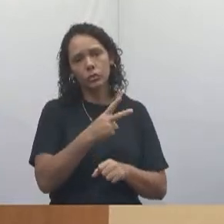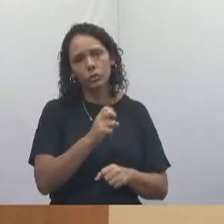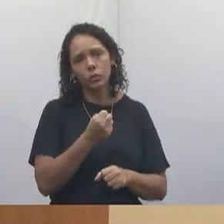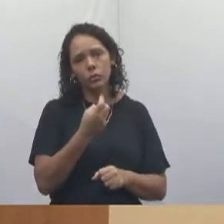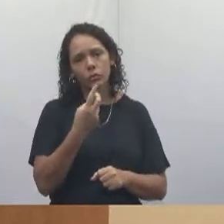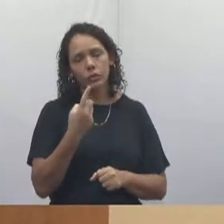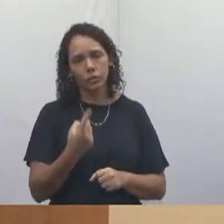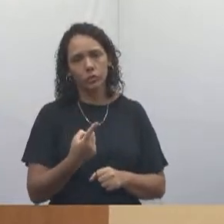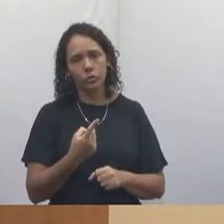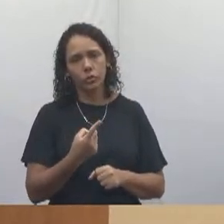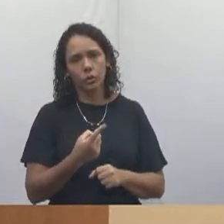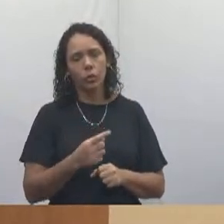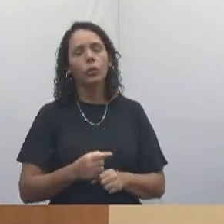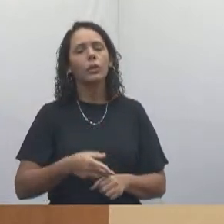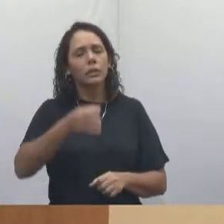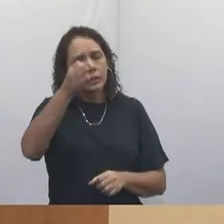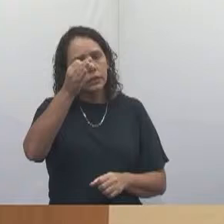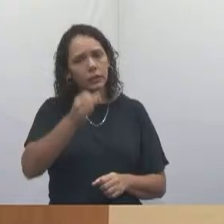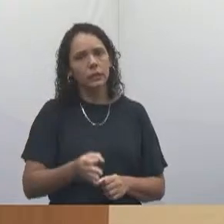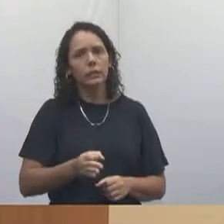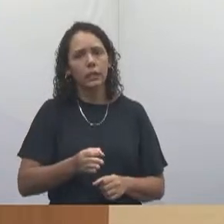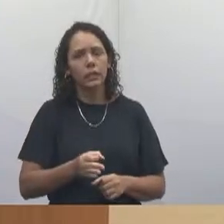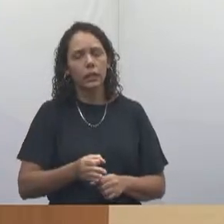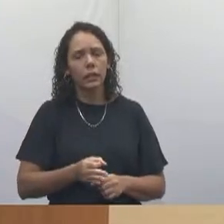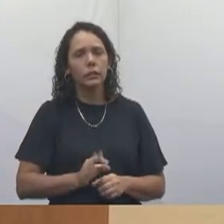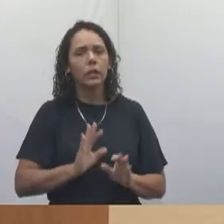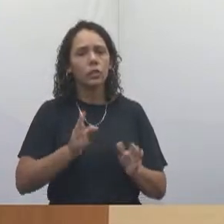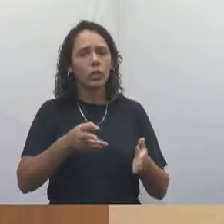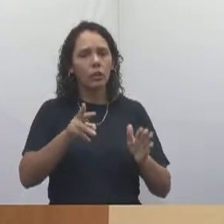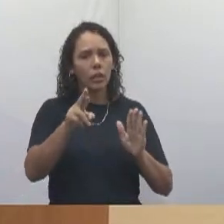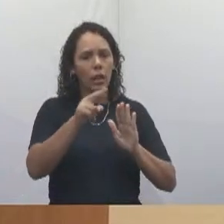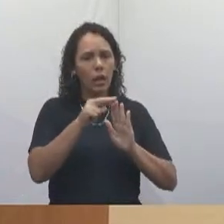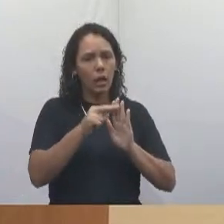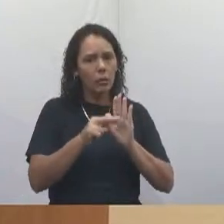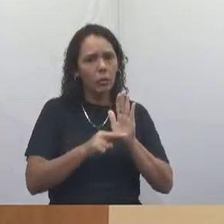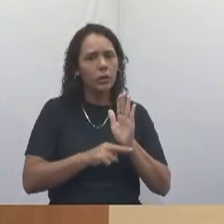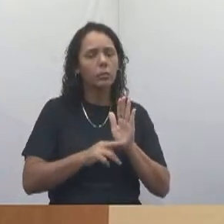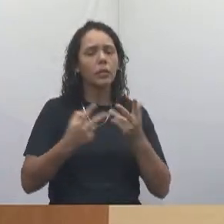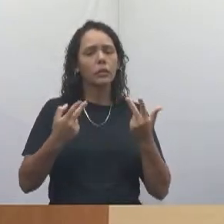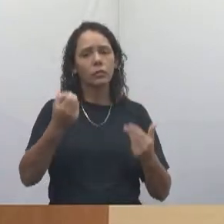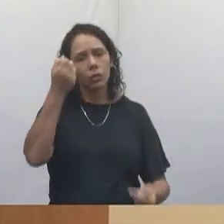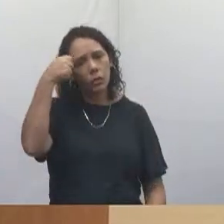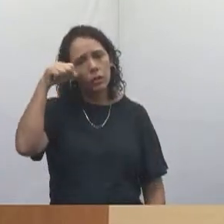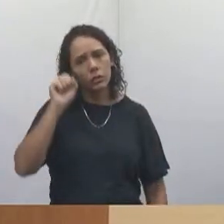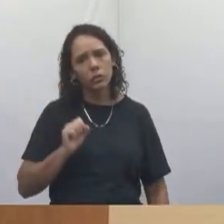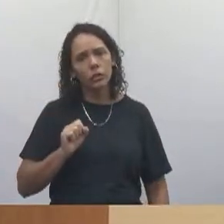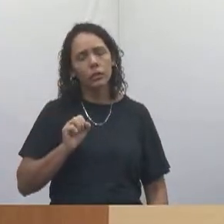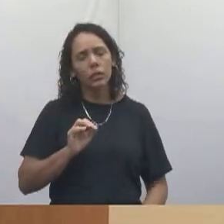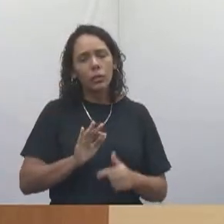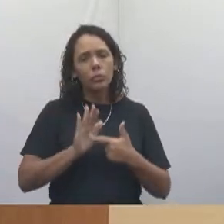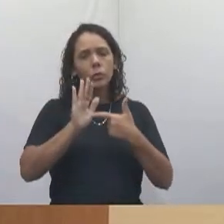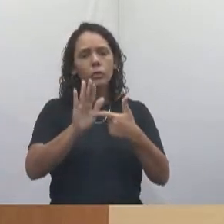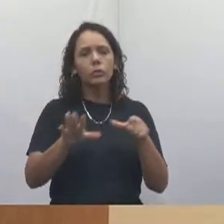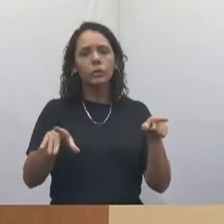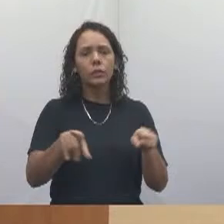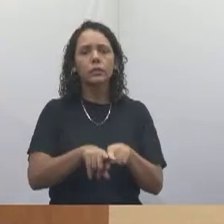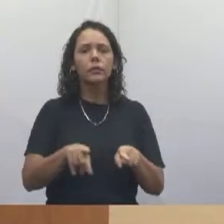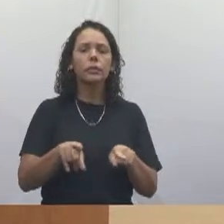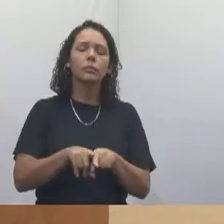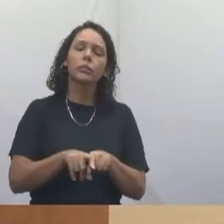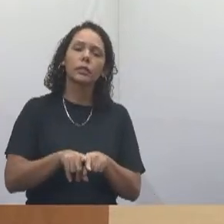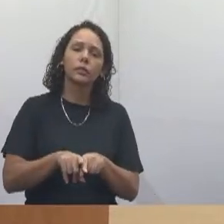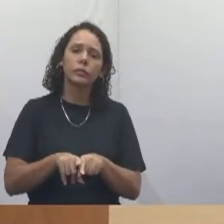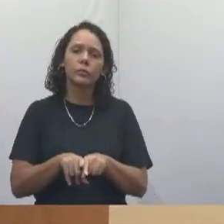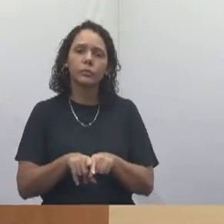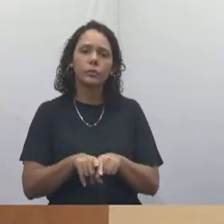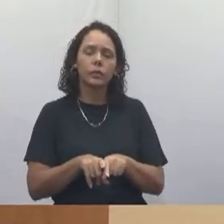suas prestações corretas, foram feitos apontamentos, como a Sônia mesmo já enfatizou também, com relação